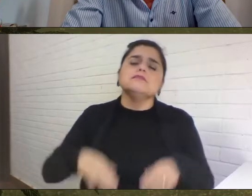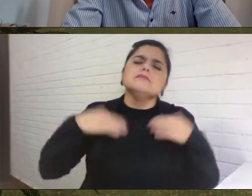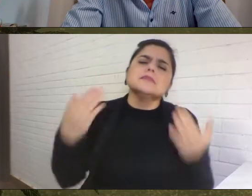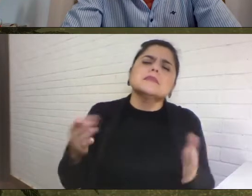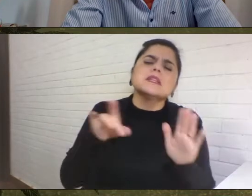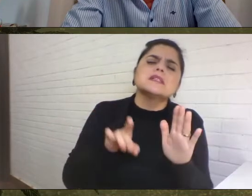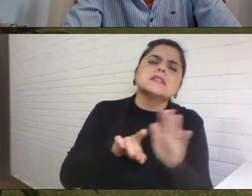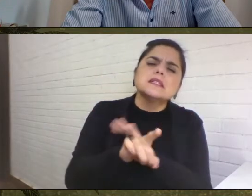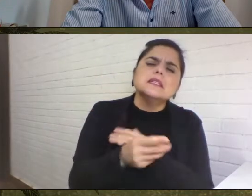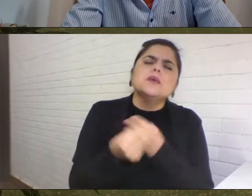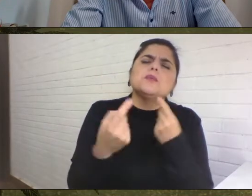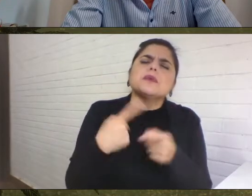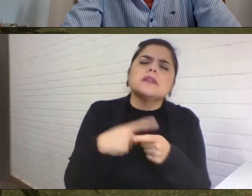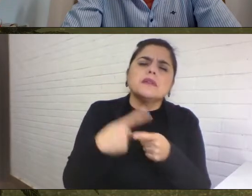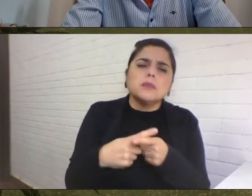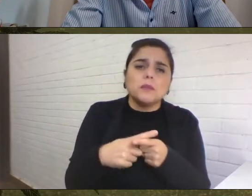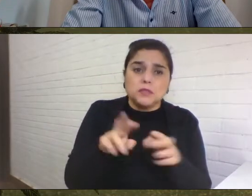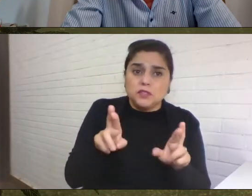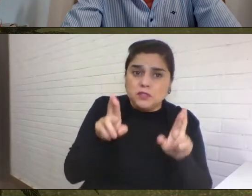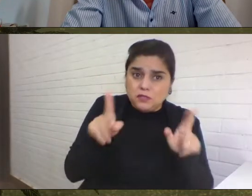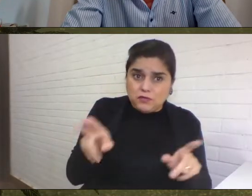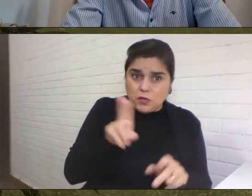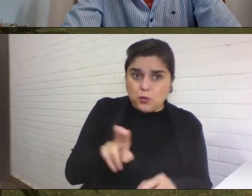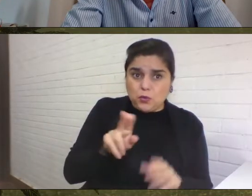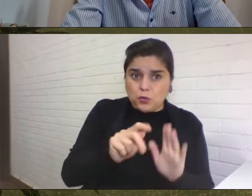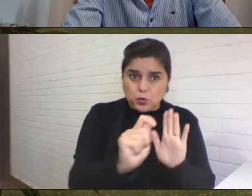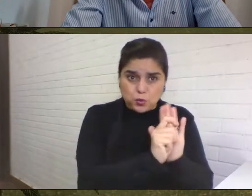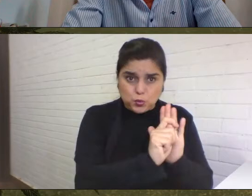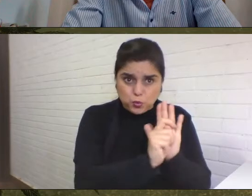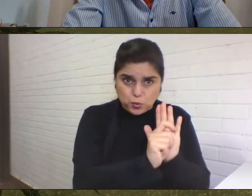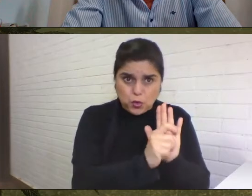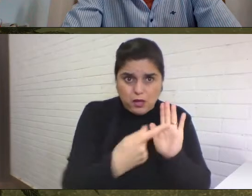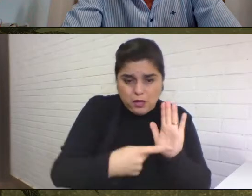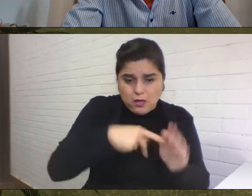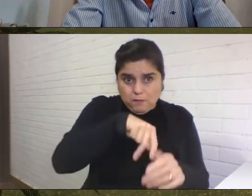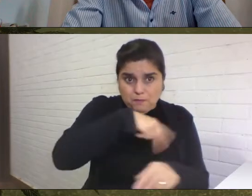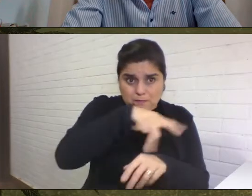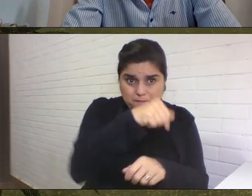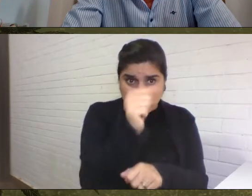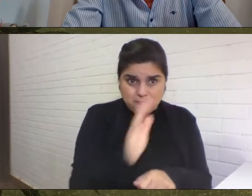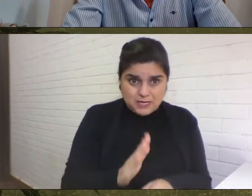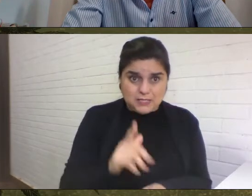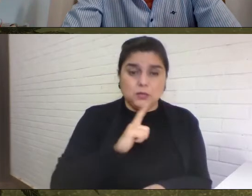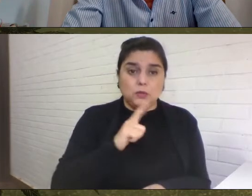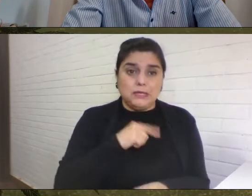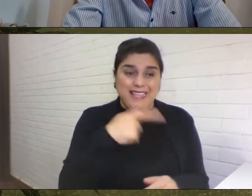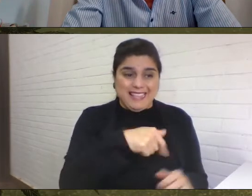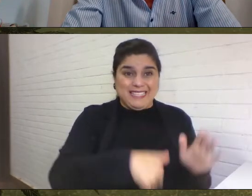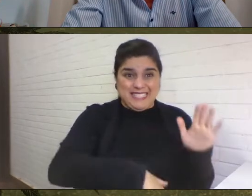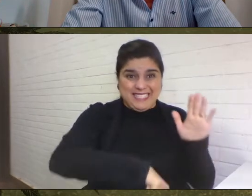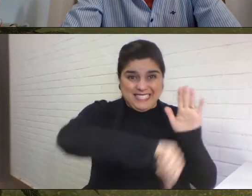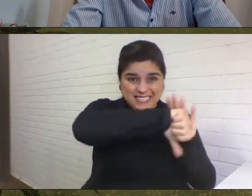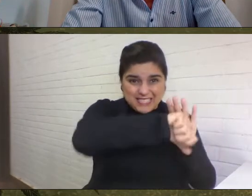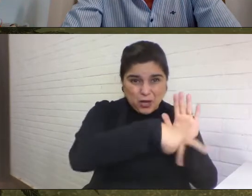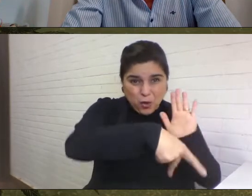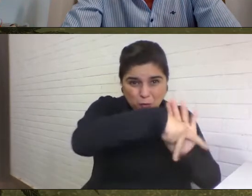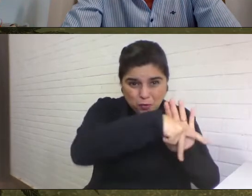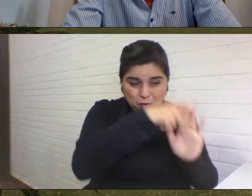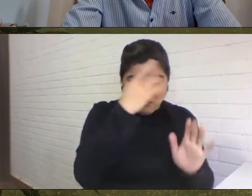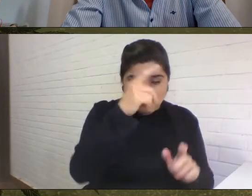do uso de drogas, né, pelo menos aqui no Brasil, além dessa discricionariedade do agente de